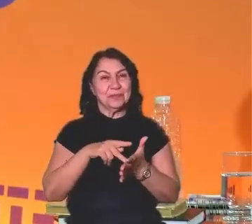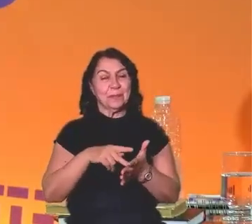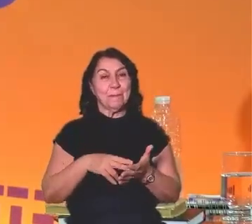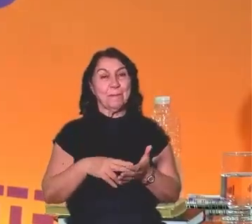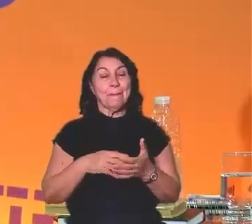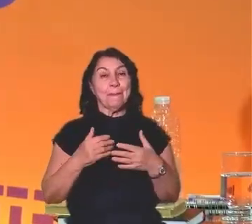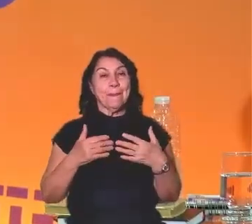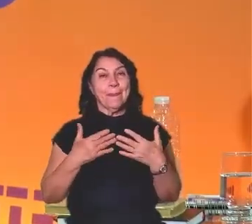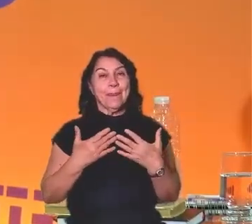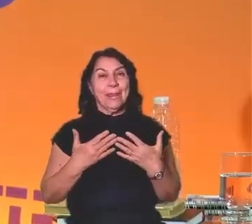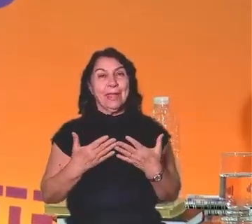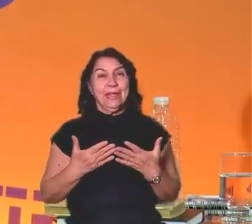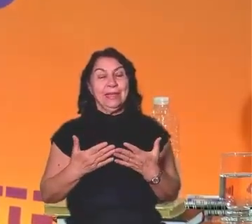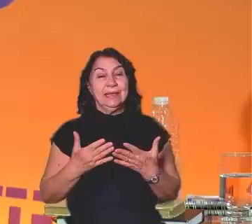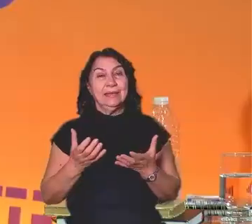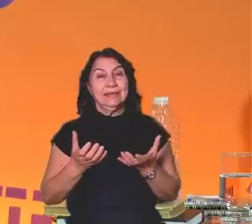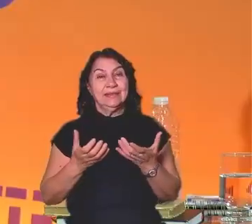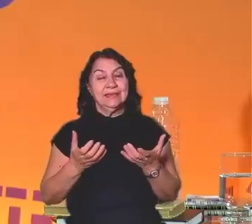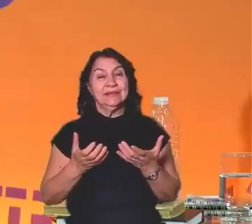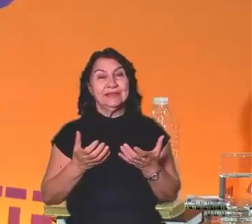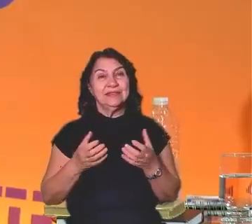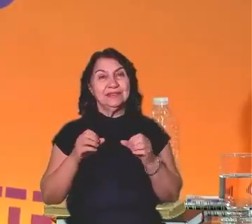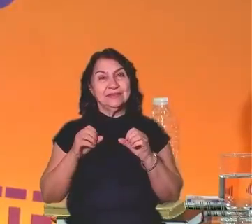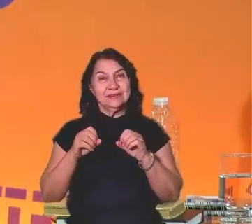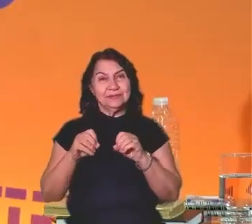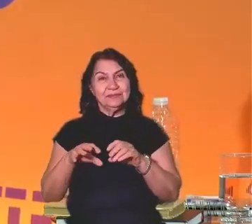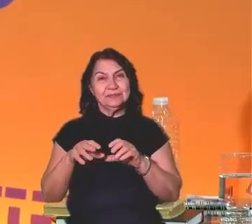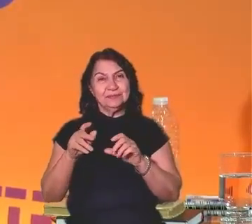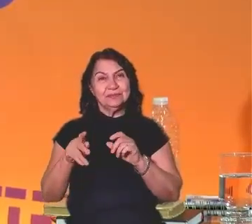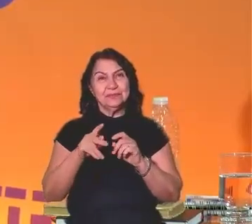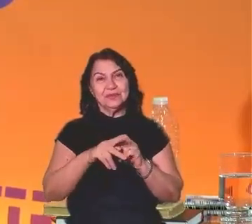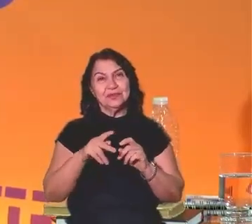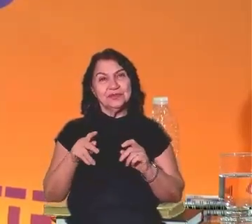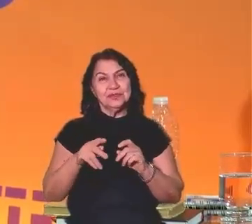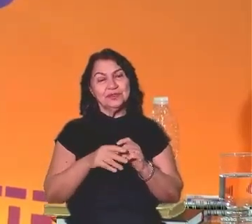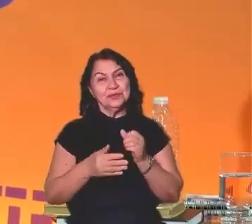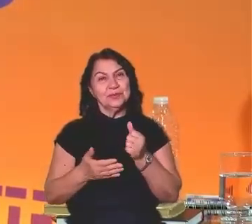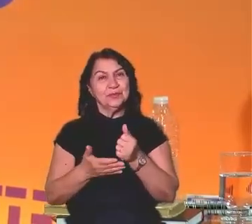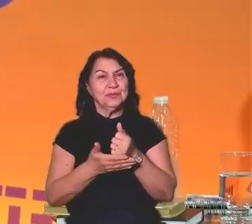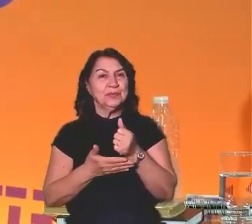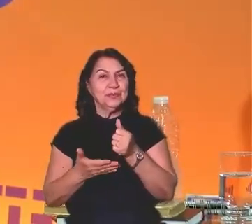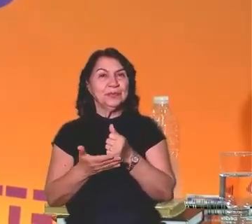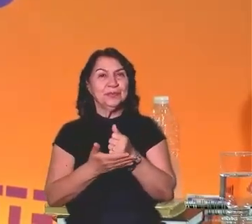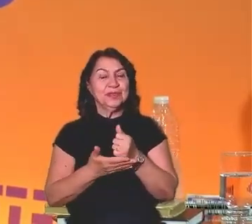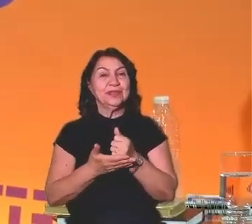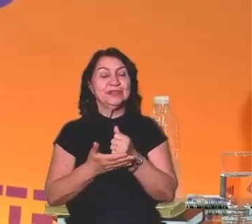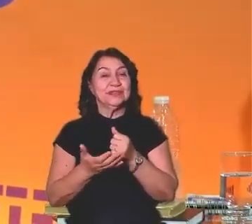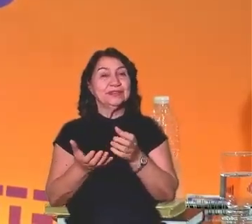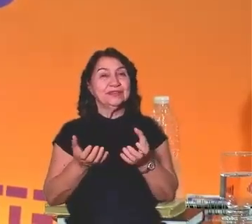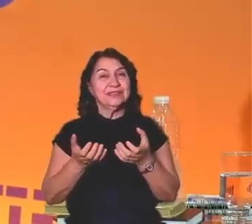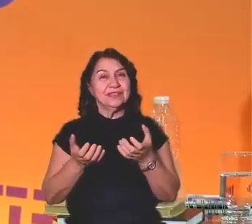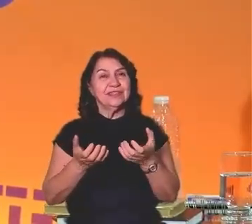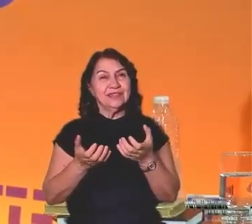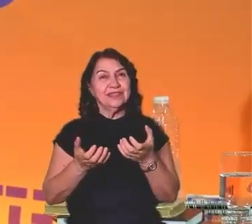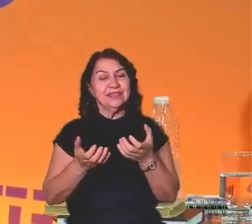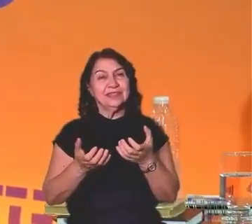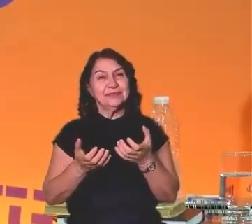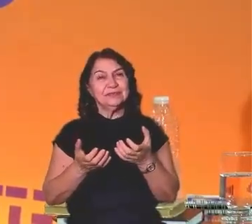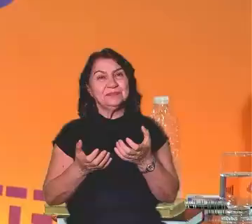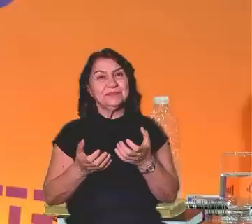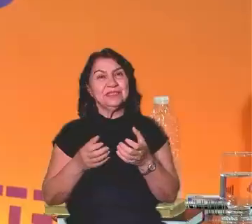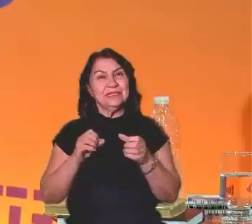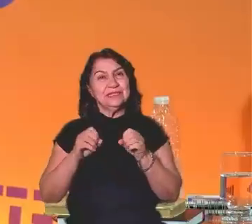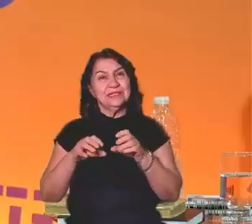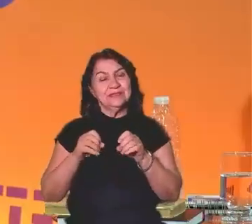E eu queria ser um educador da educação básica. Eu queria ir, porque eu